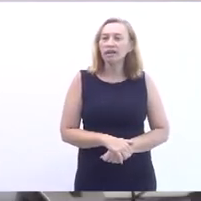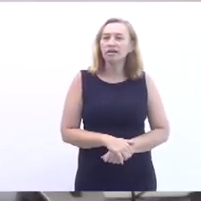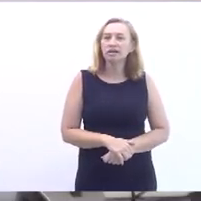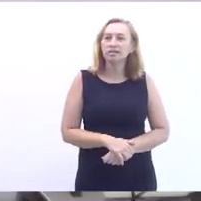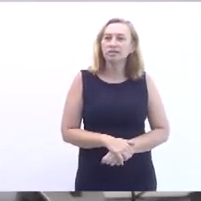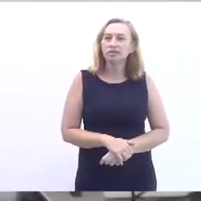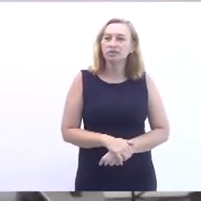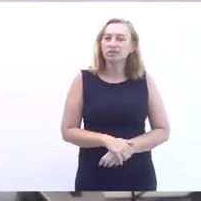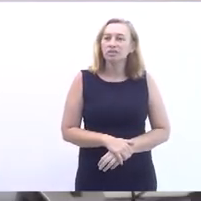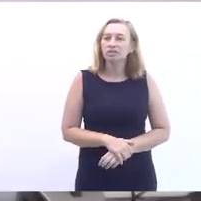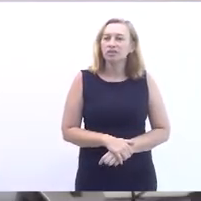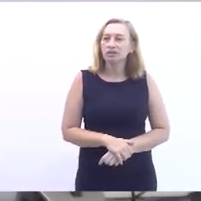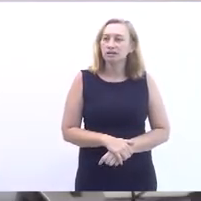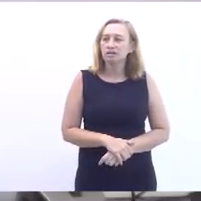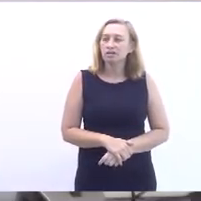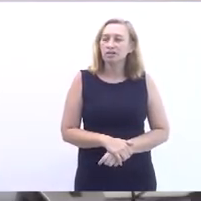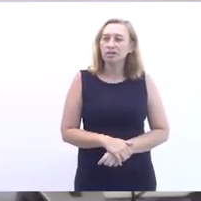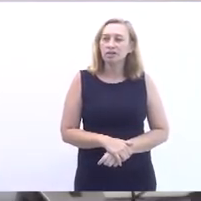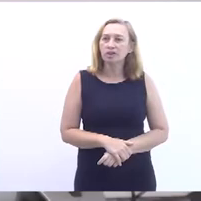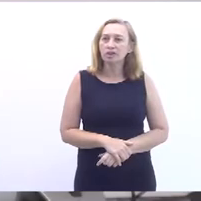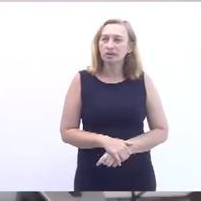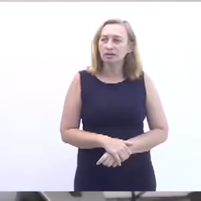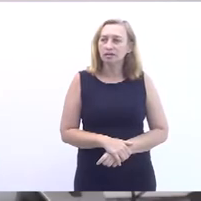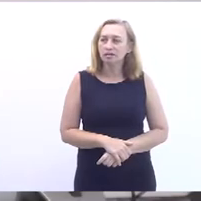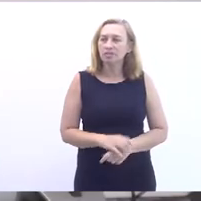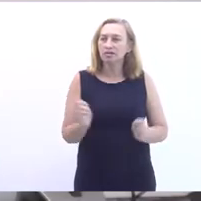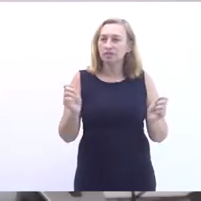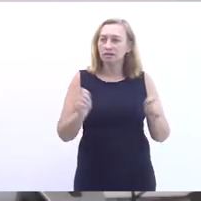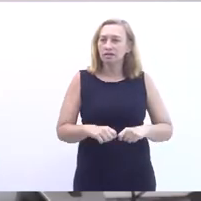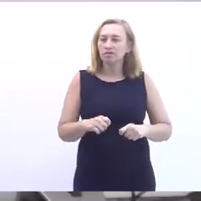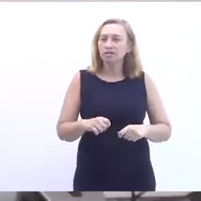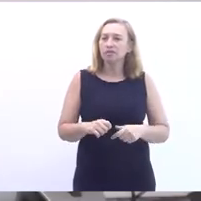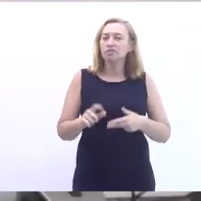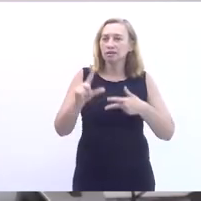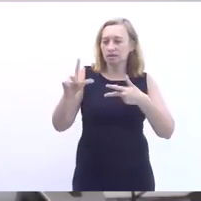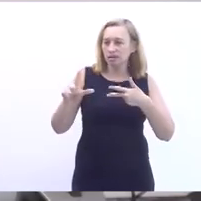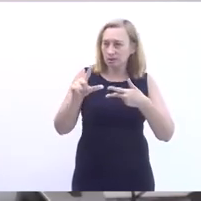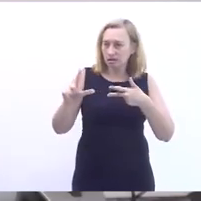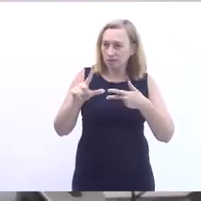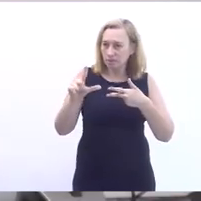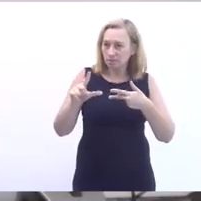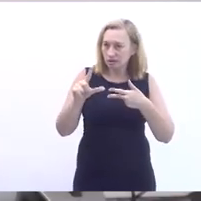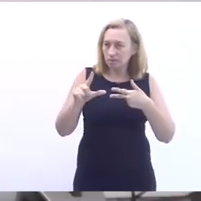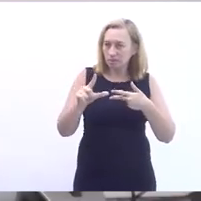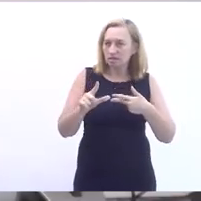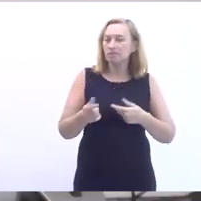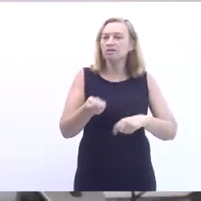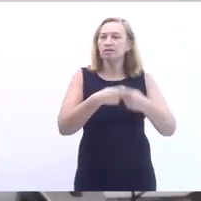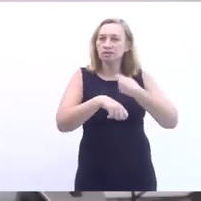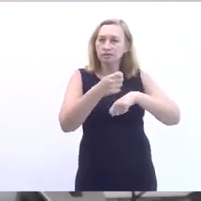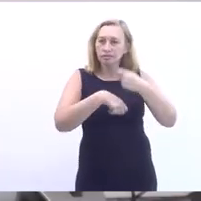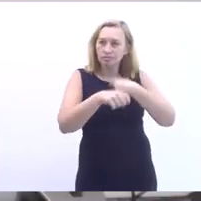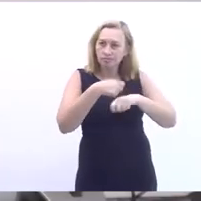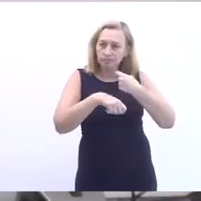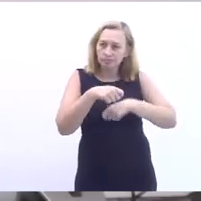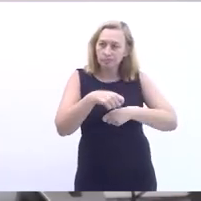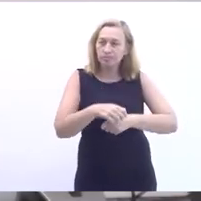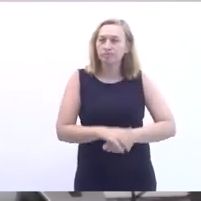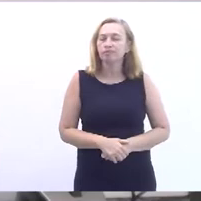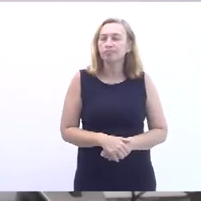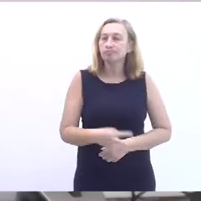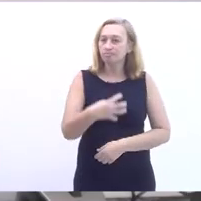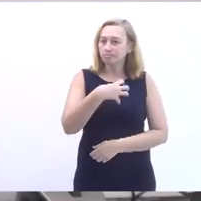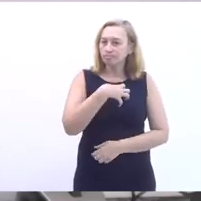da alerj na Copa da da competência Legislativa e da competência administrativa É